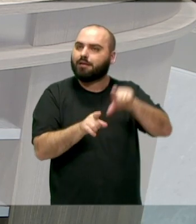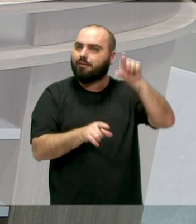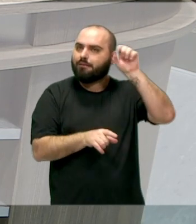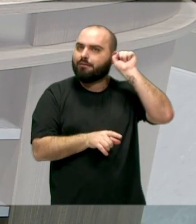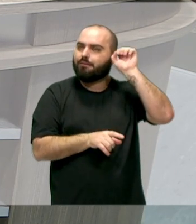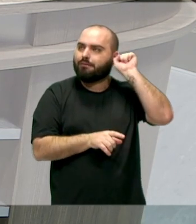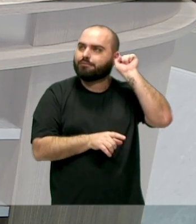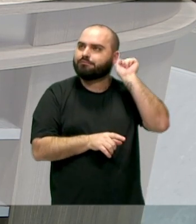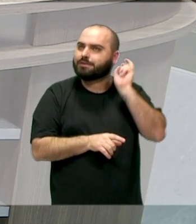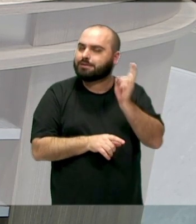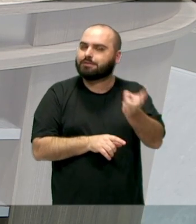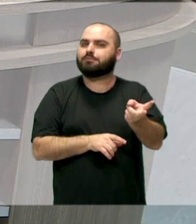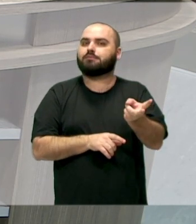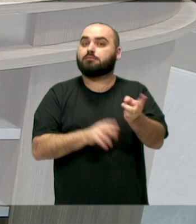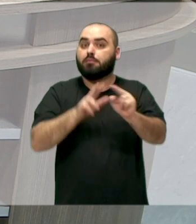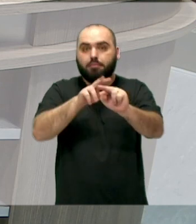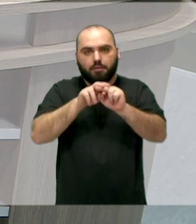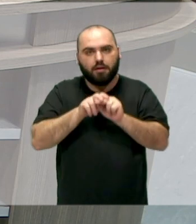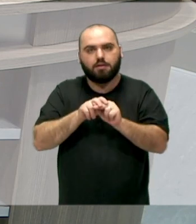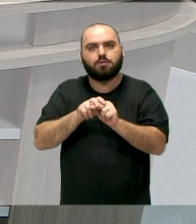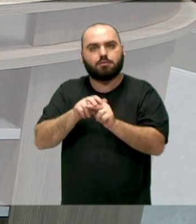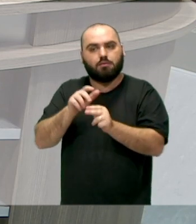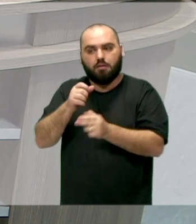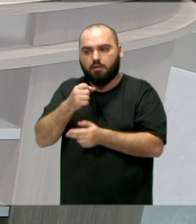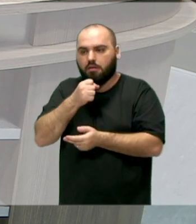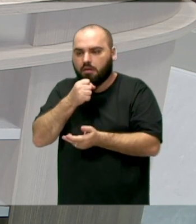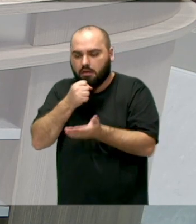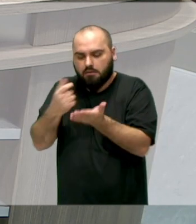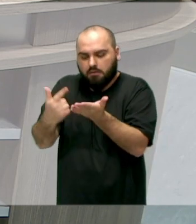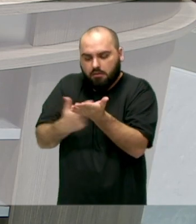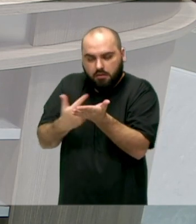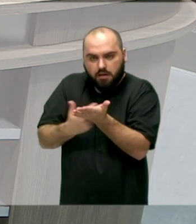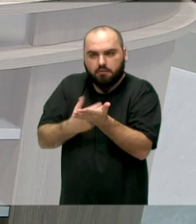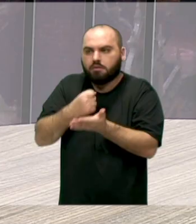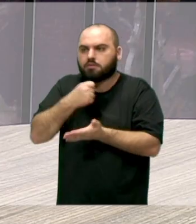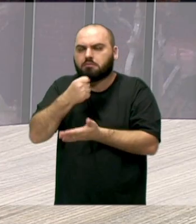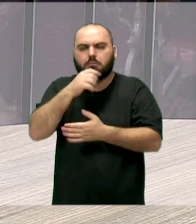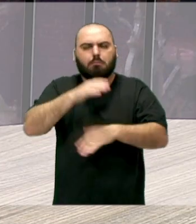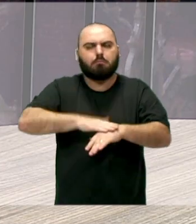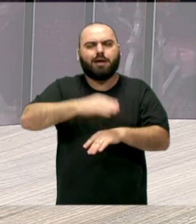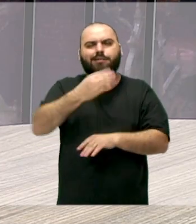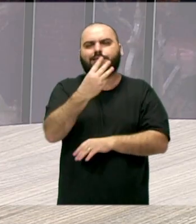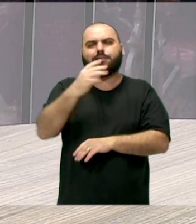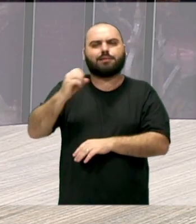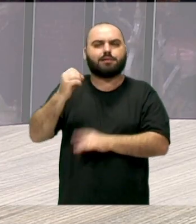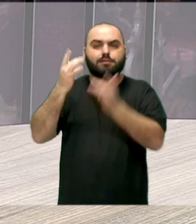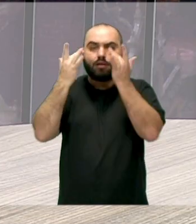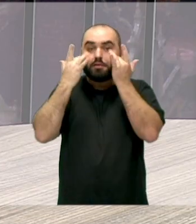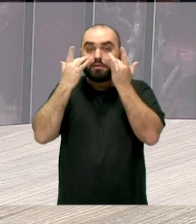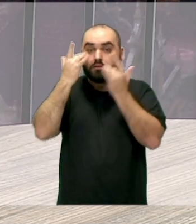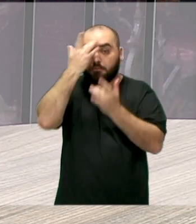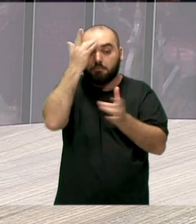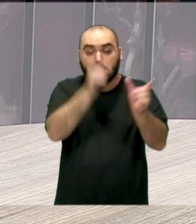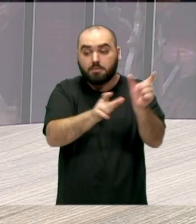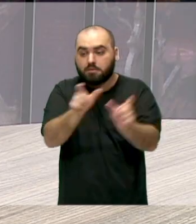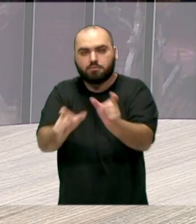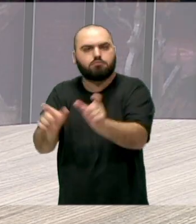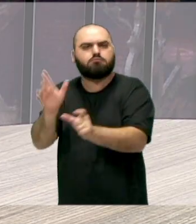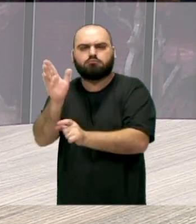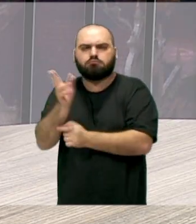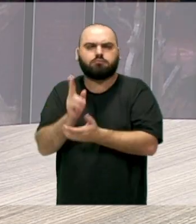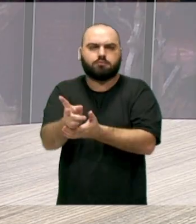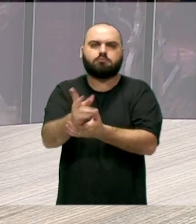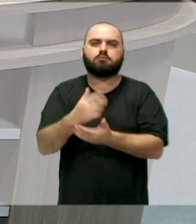para fazer esse livro, eu entrevistei, acho que mais de 30 artistas e pessoas, e daí eu